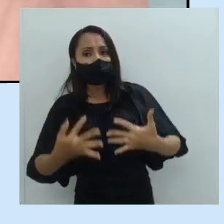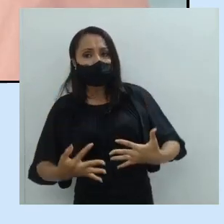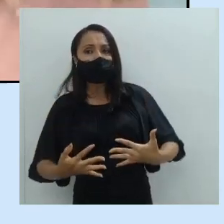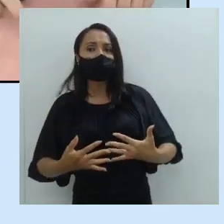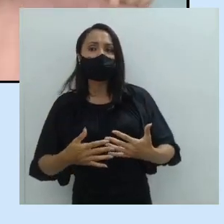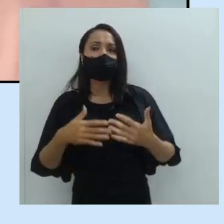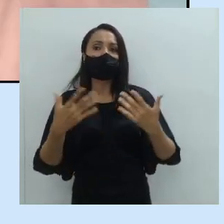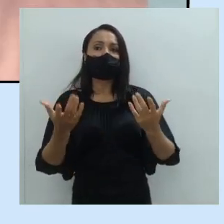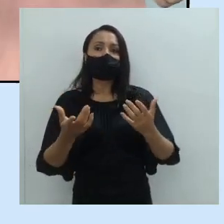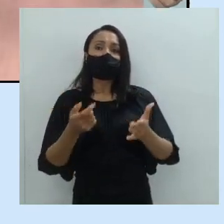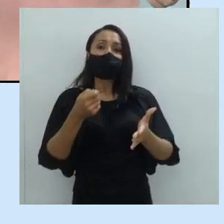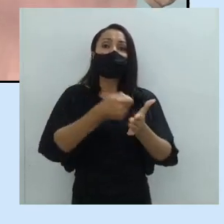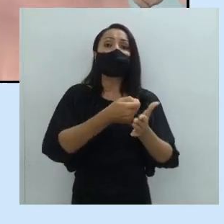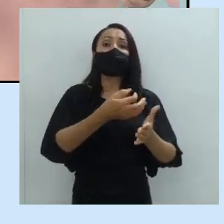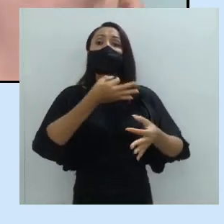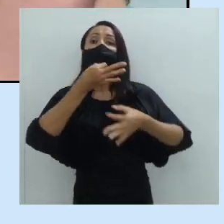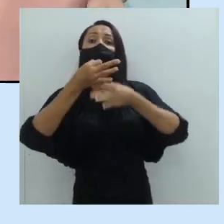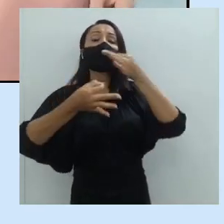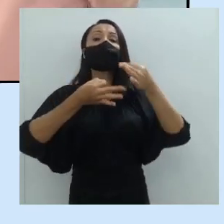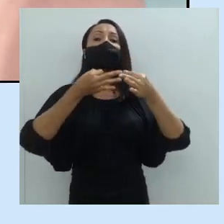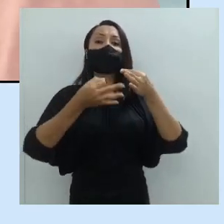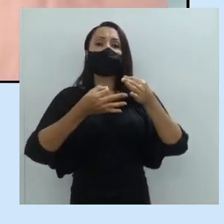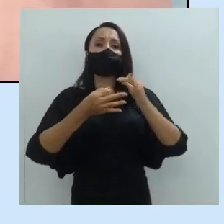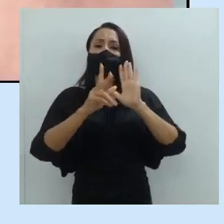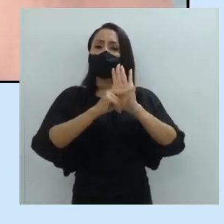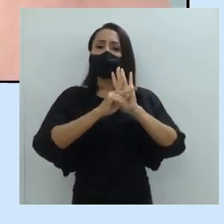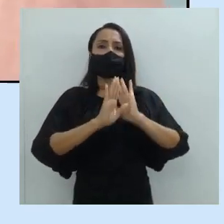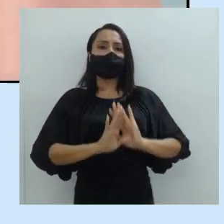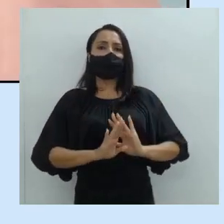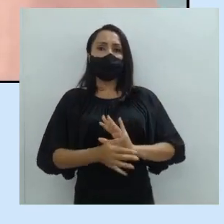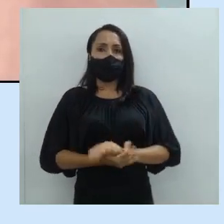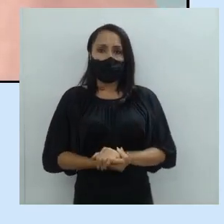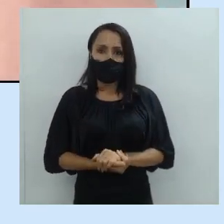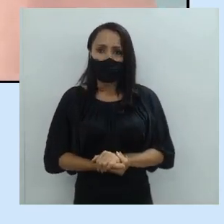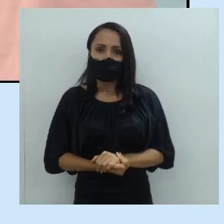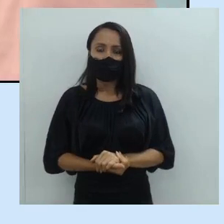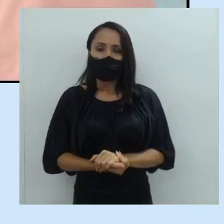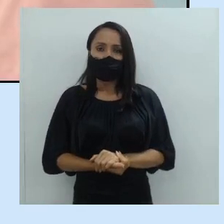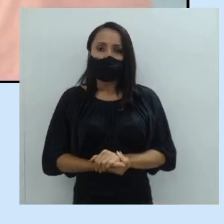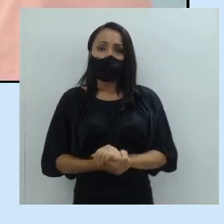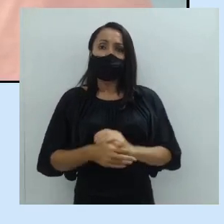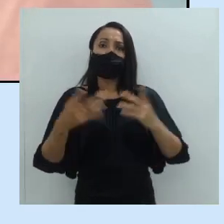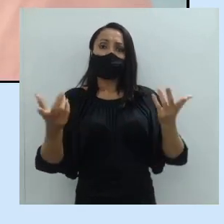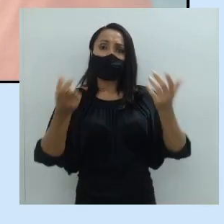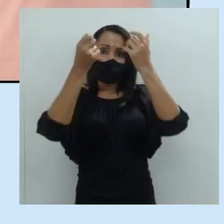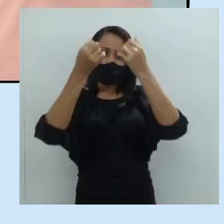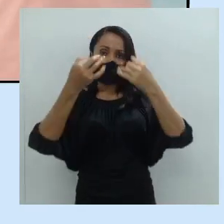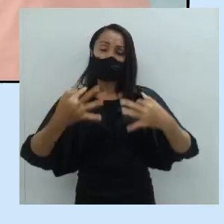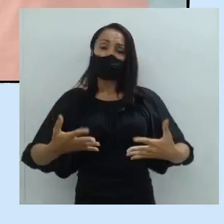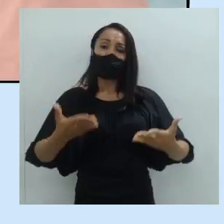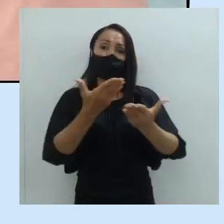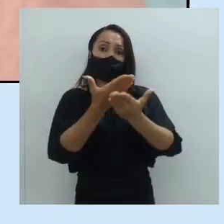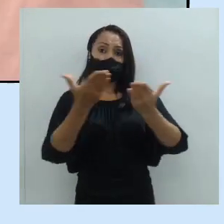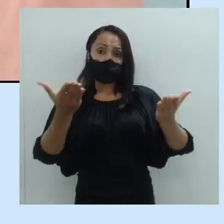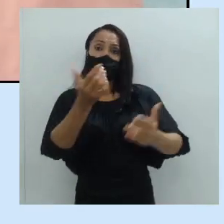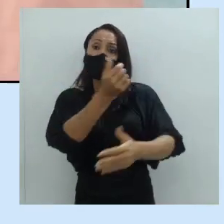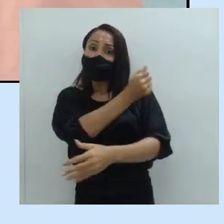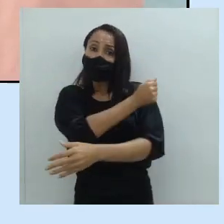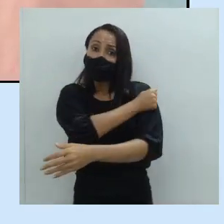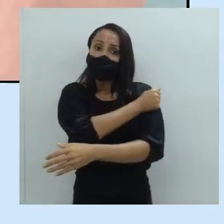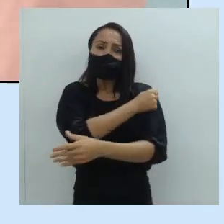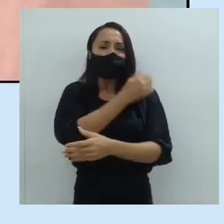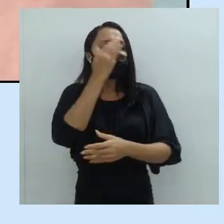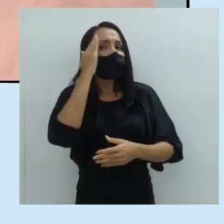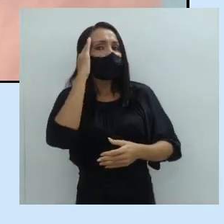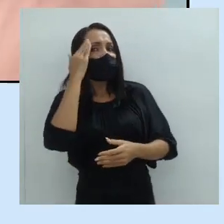implantando, impondo a opinião deles. Aí vejam só, justamente é isso que eu estou falando para vocês, estudantes, é